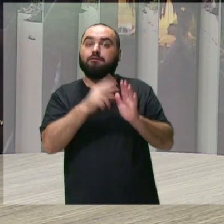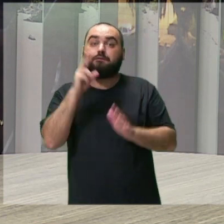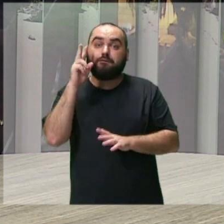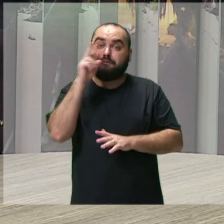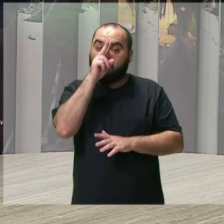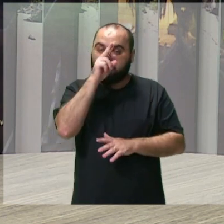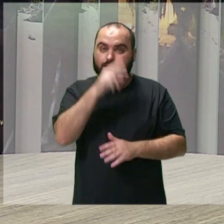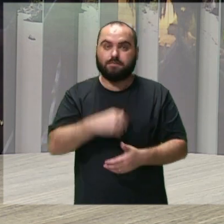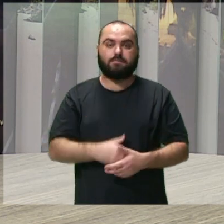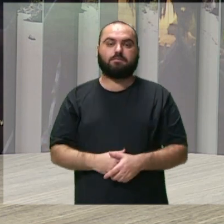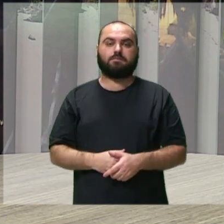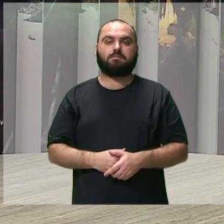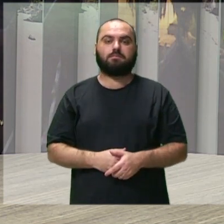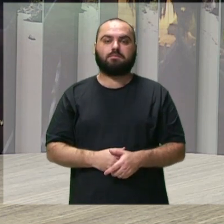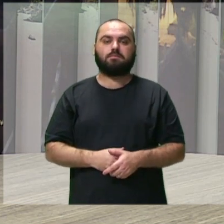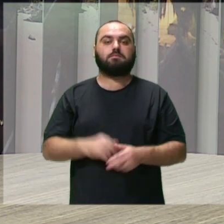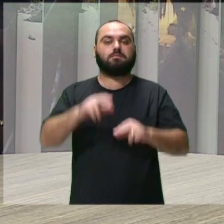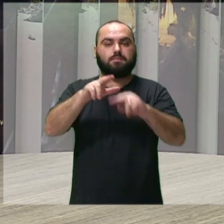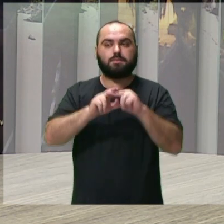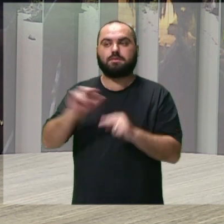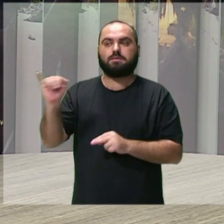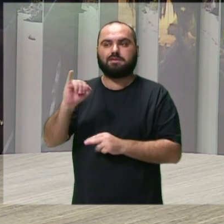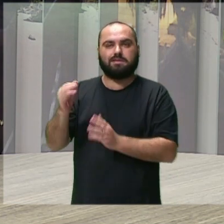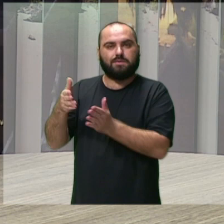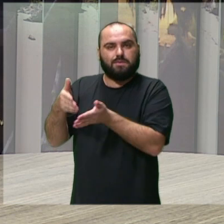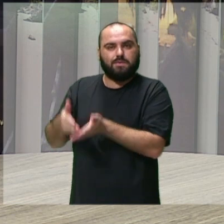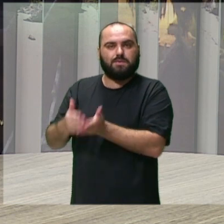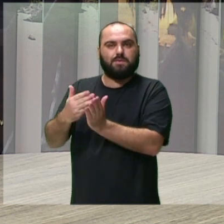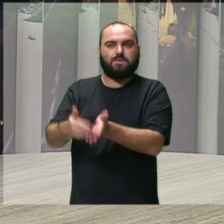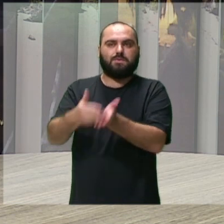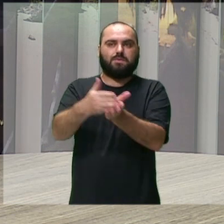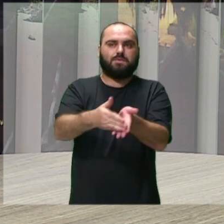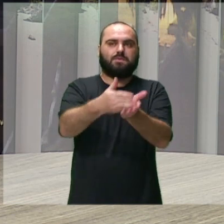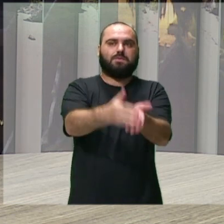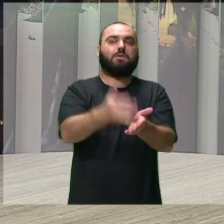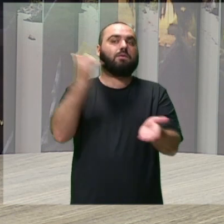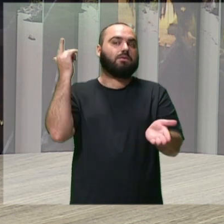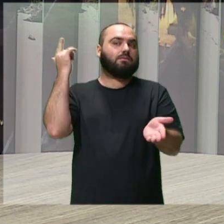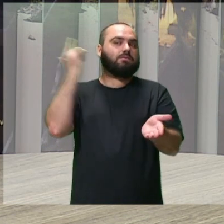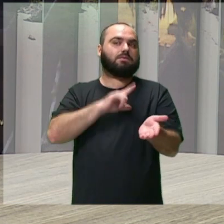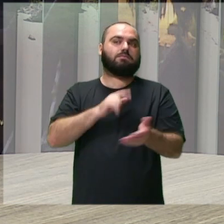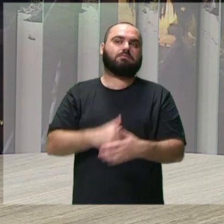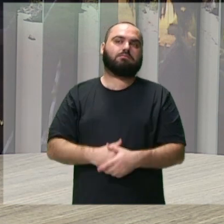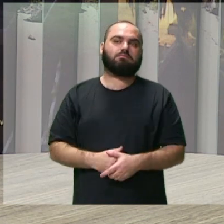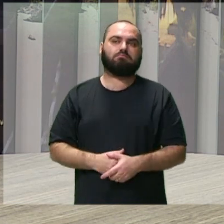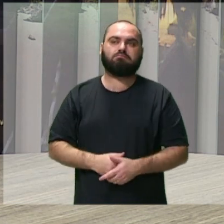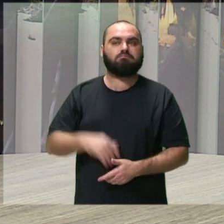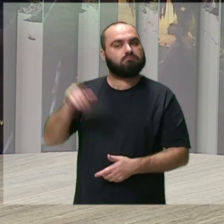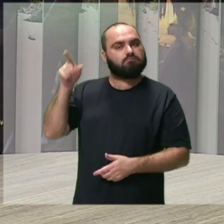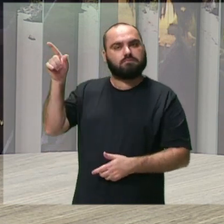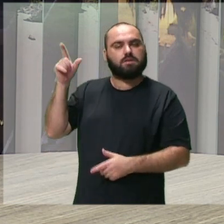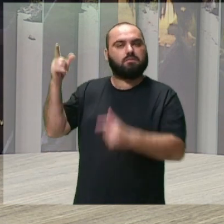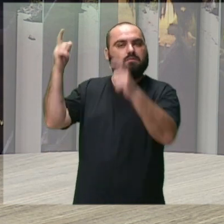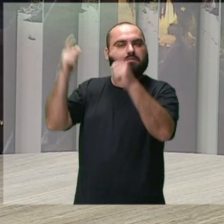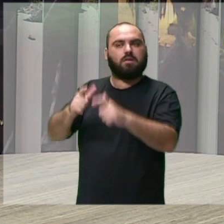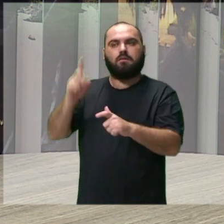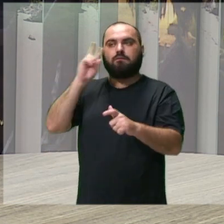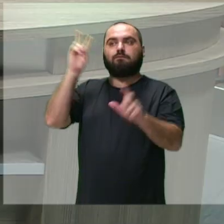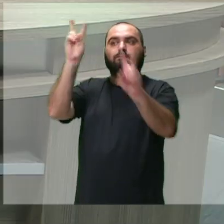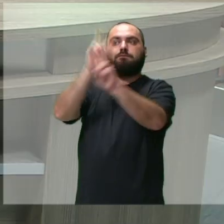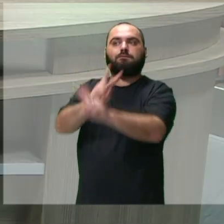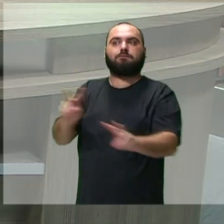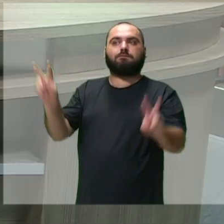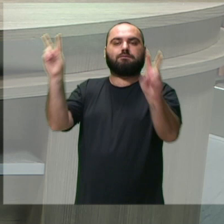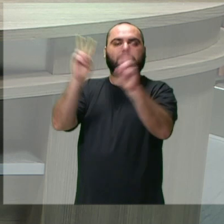tornam navegável o nosso rio. Então, e aquilo ali ficou um portal náutico. Eu vejo